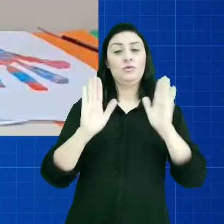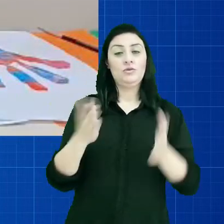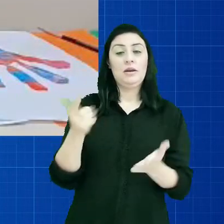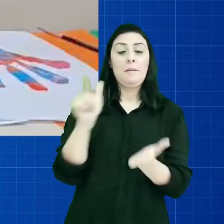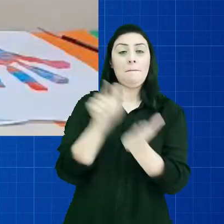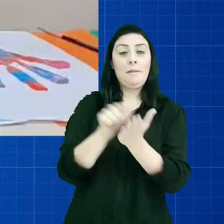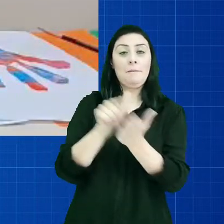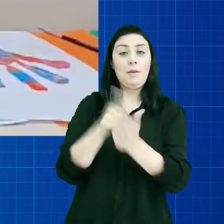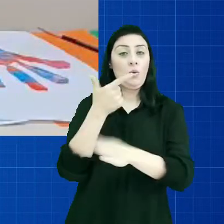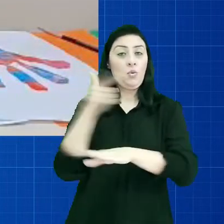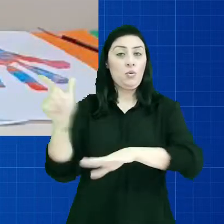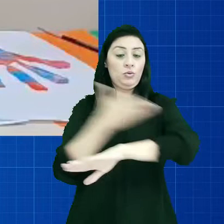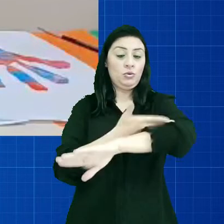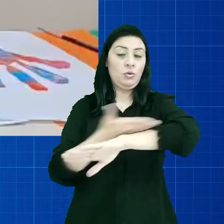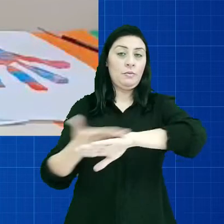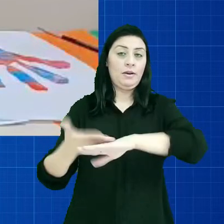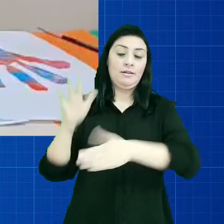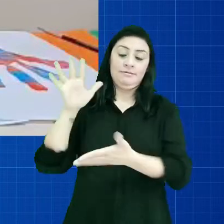branca, tá?